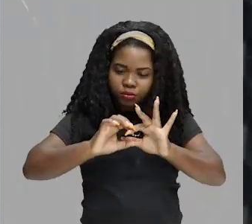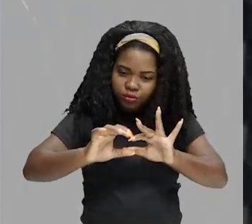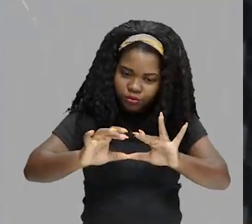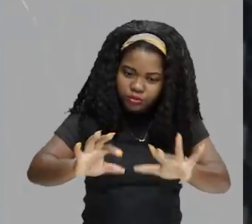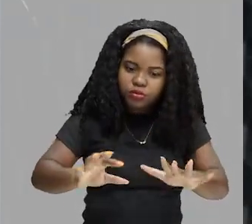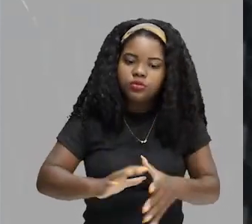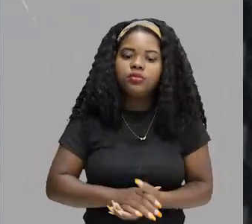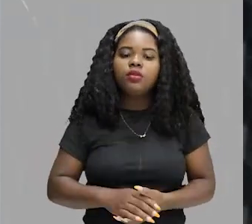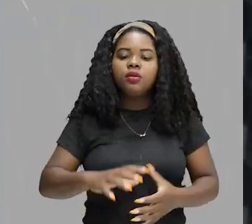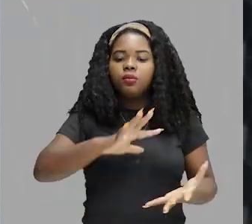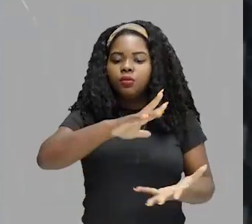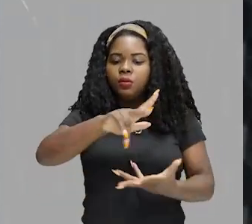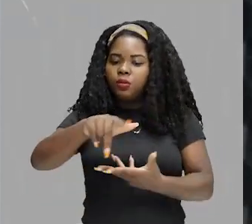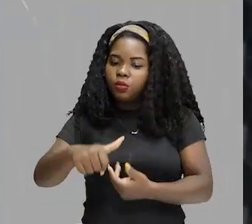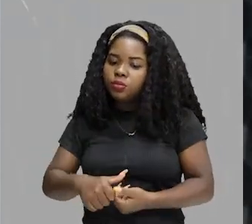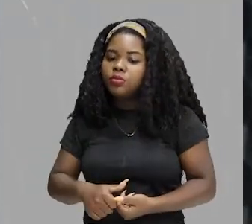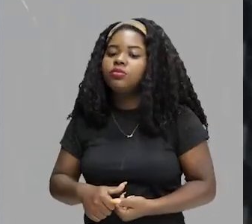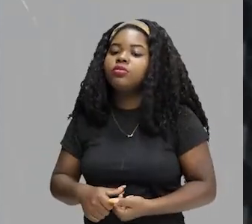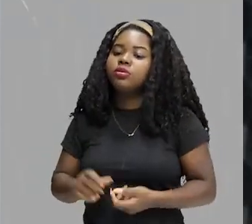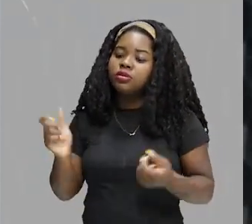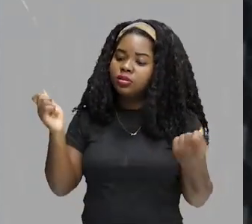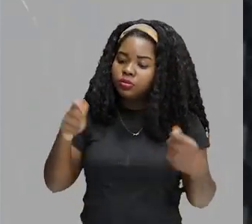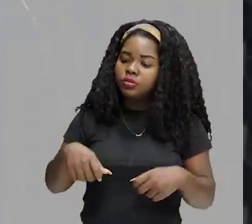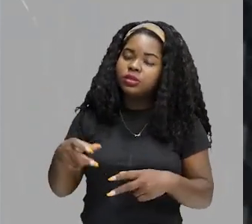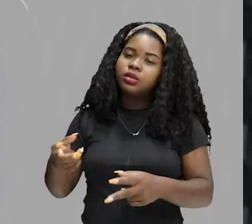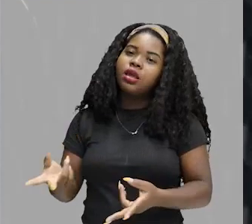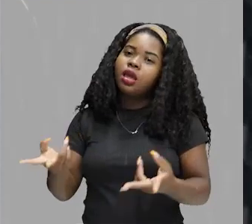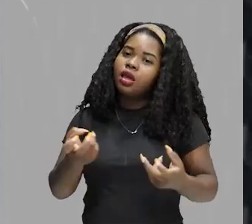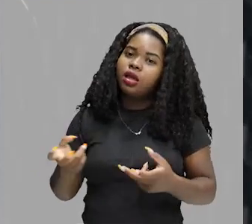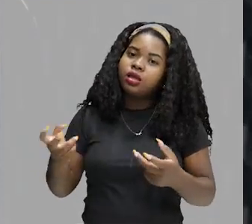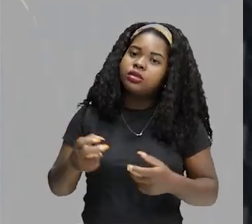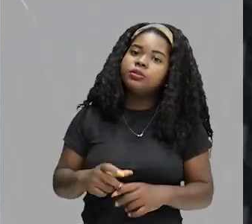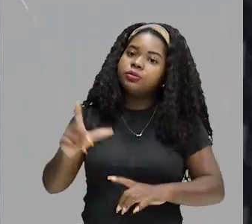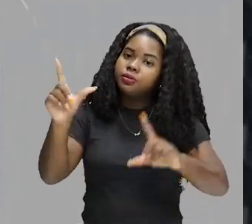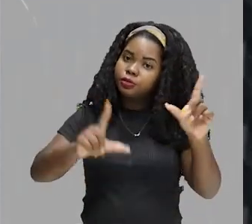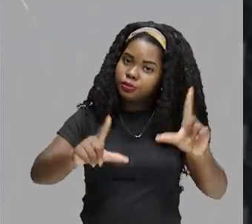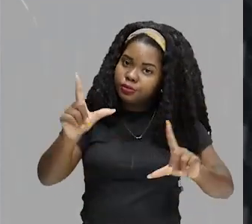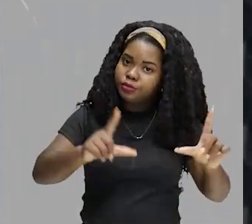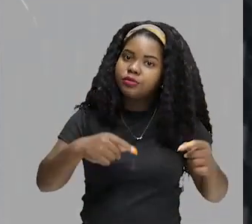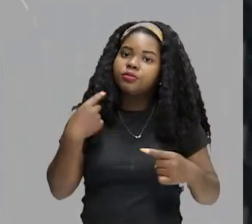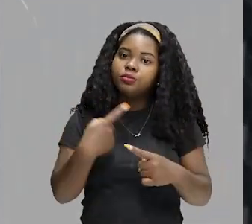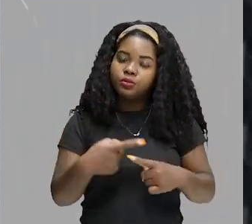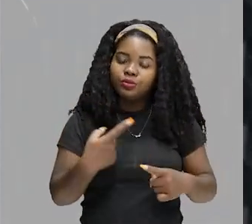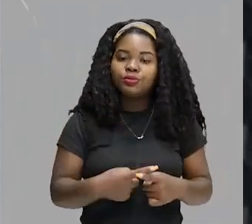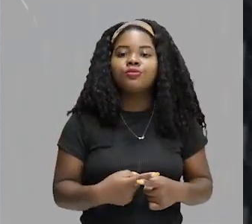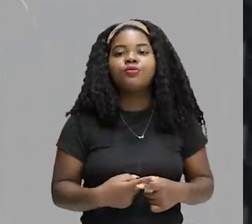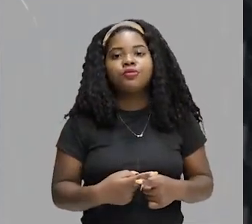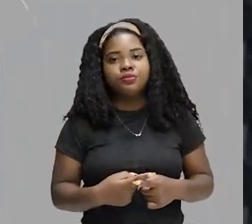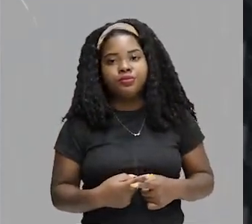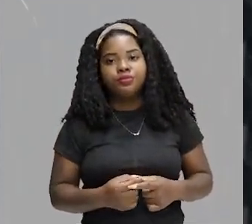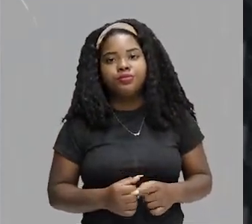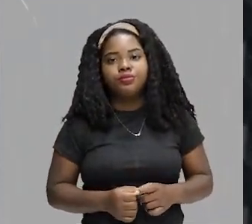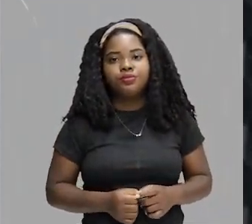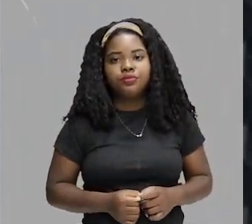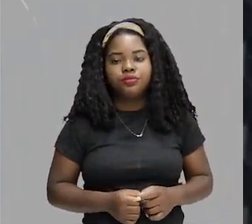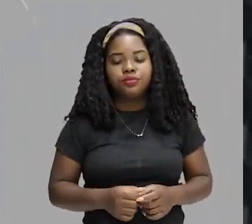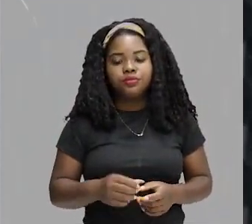determinada modalidade, ela vai passar a ser explorada pela mídia. Porque vai ter aquele retorno econômico para ela, tá